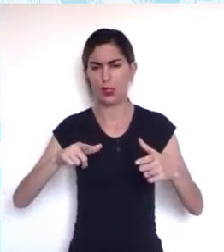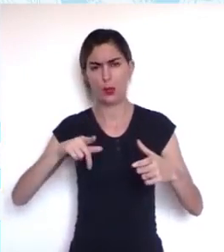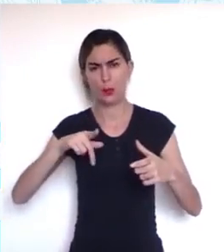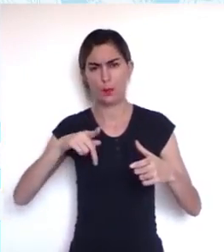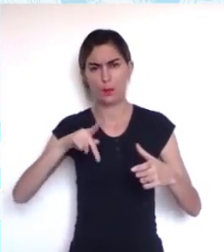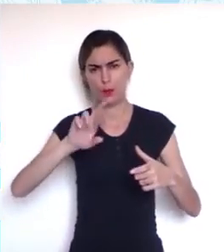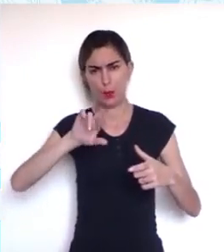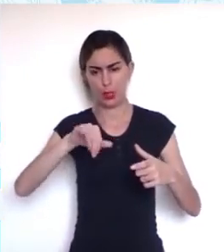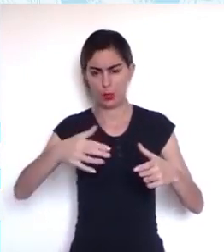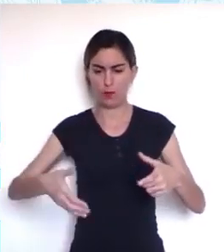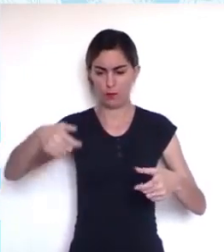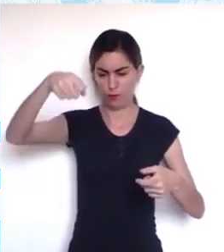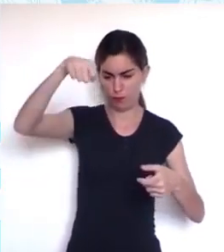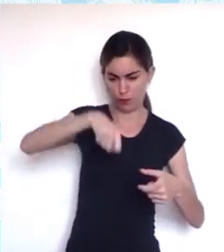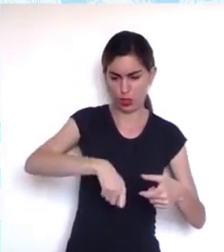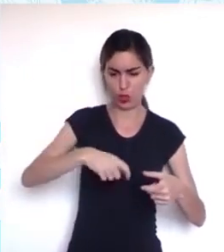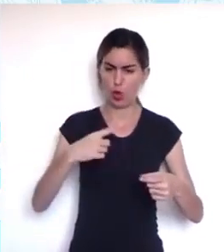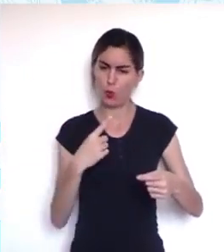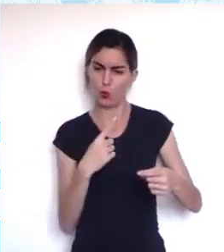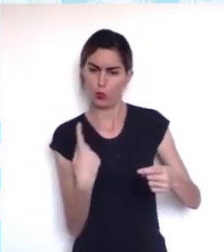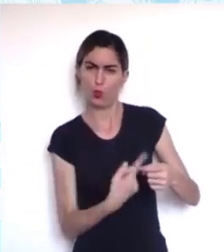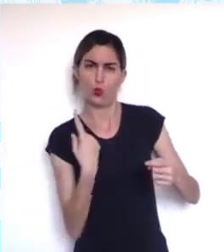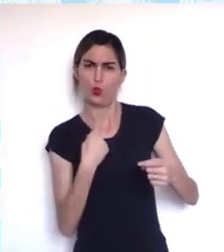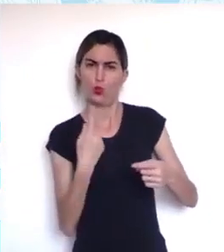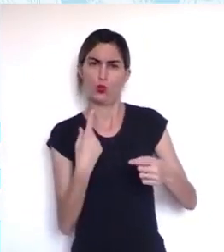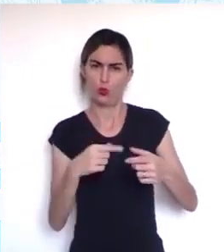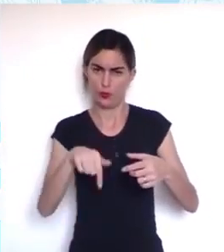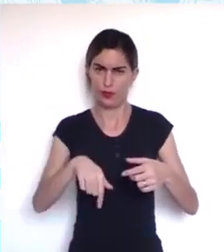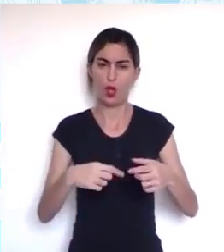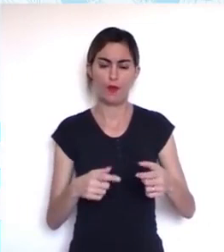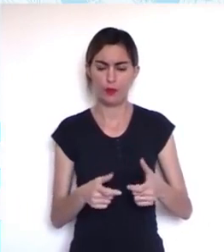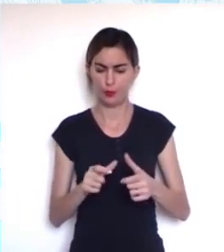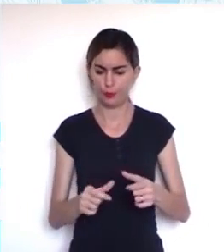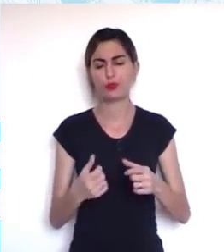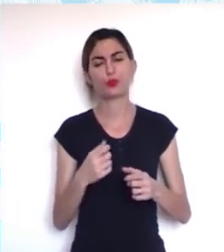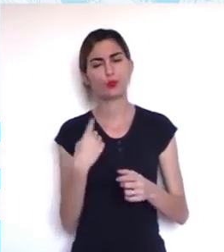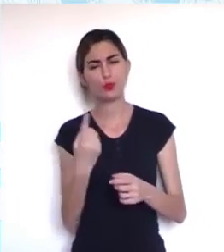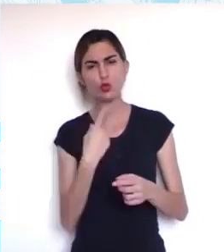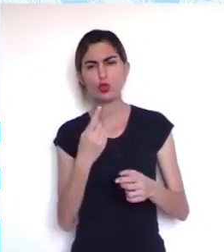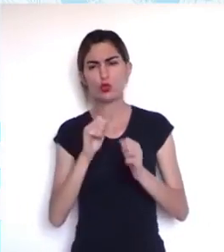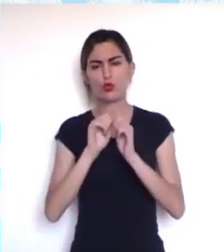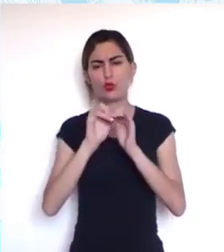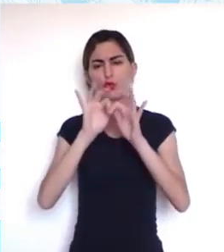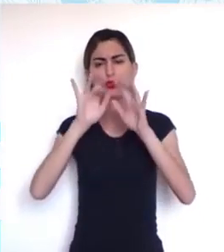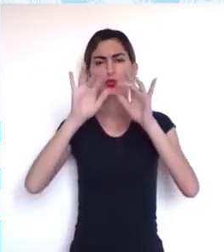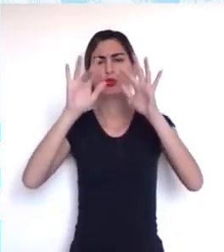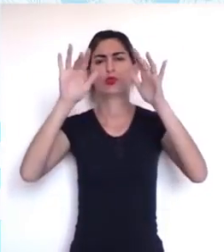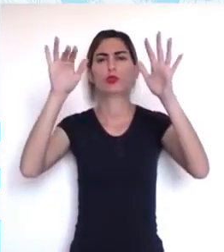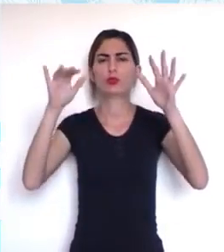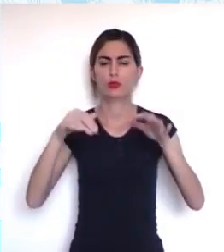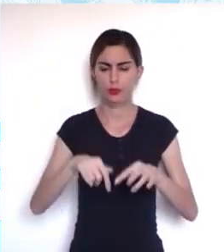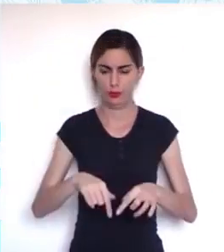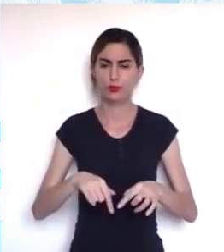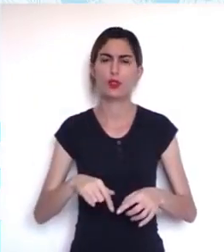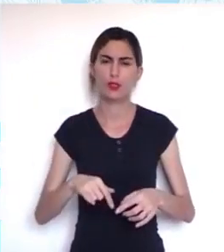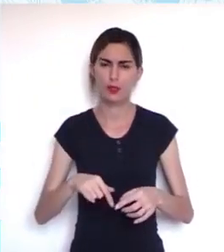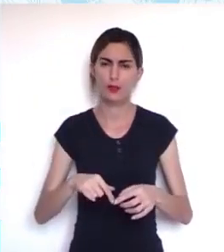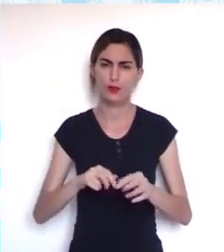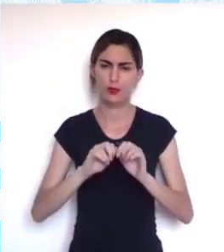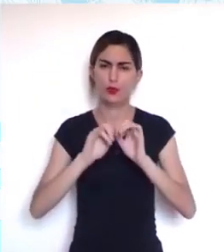Uma panela de pressão que você fecha, que eu digo que ali é um sistema fechado e a panela de pressão tem um vapor, vai ficar ali,